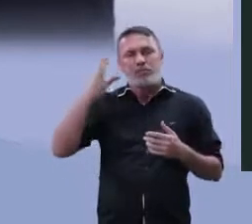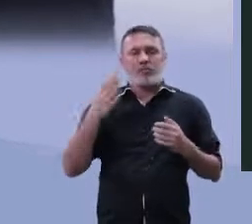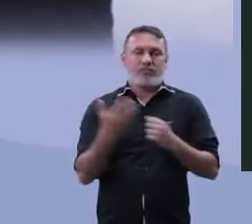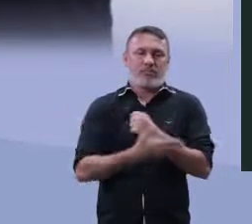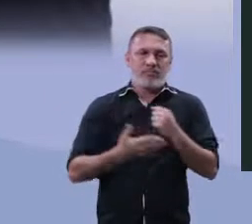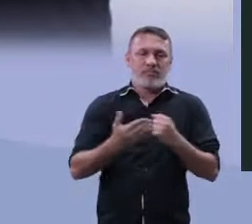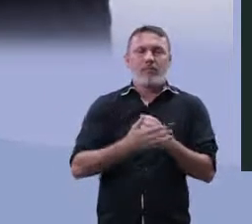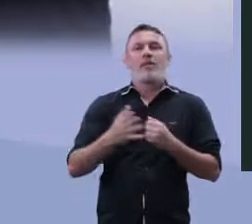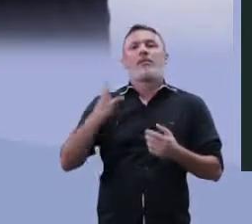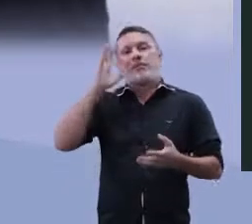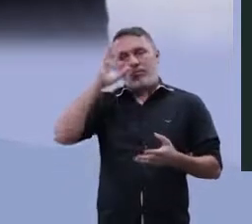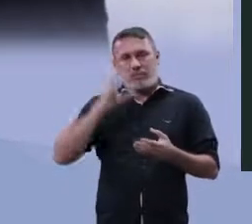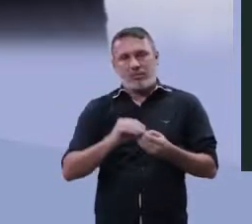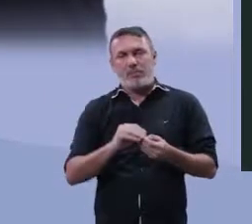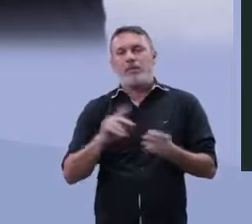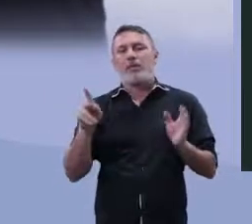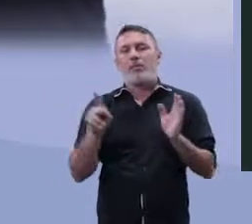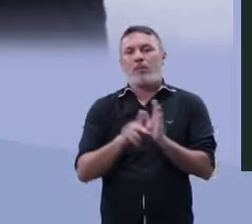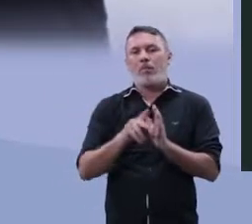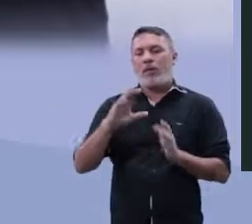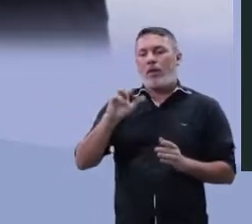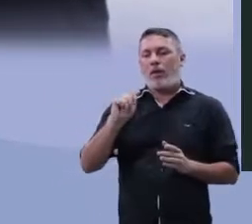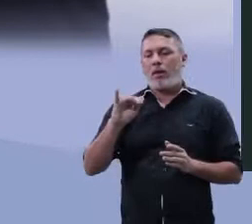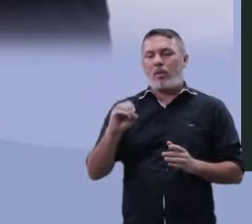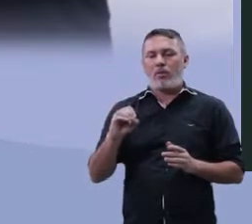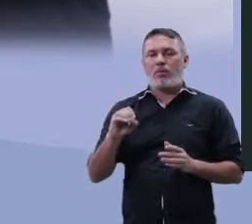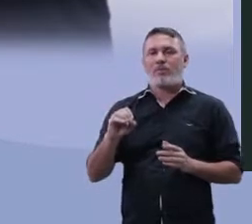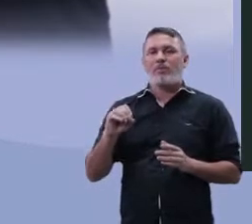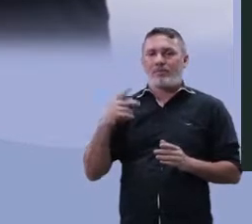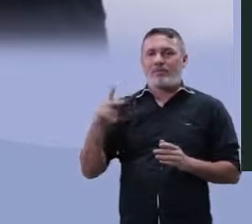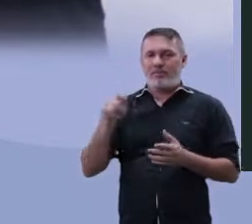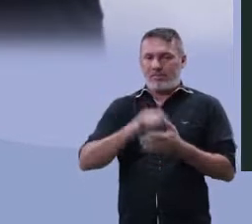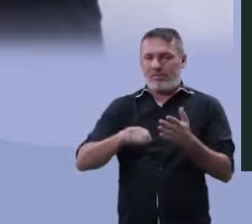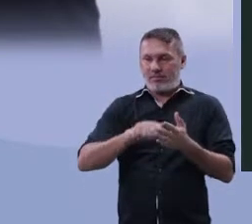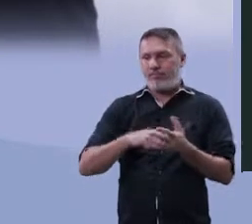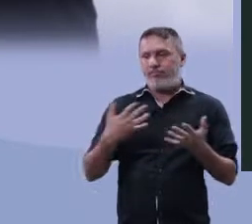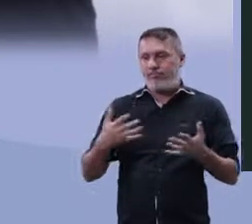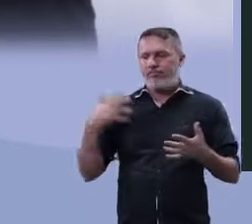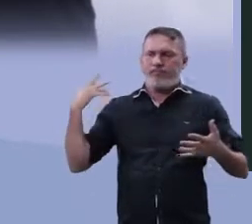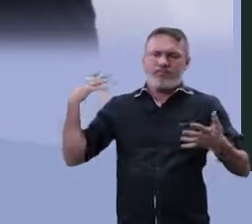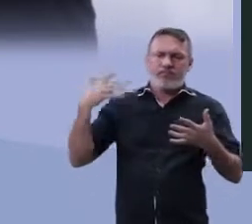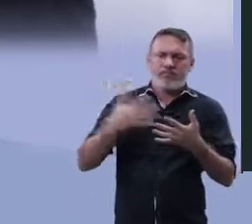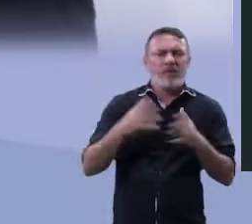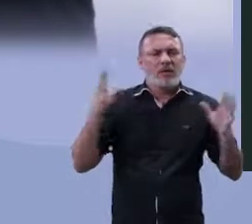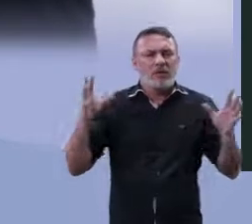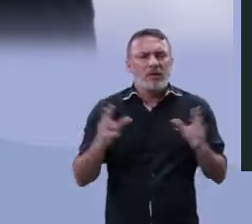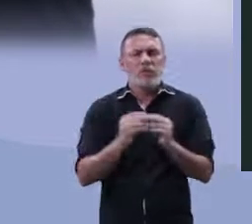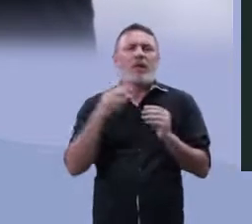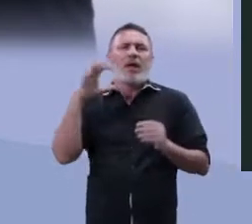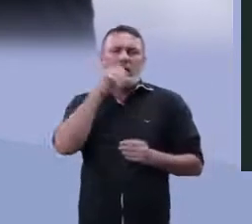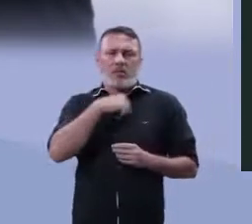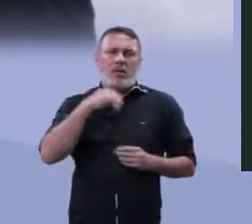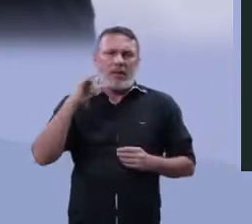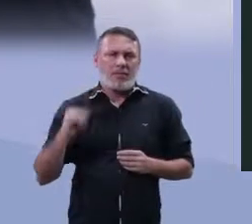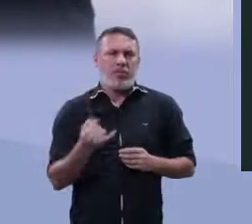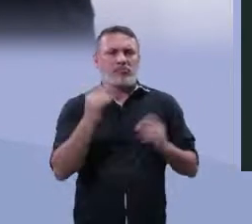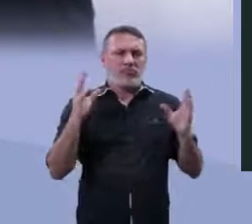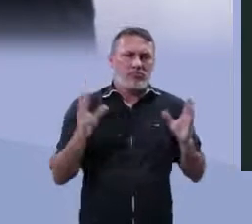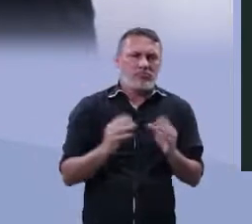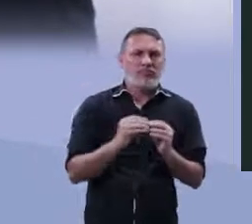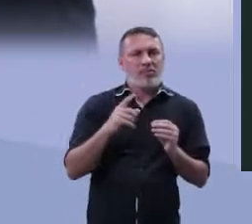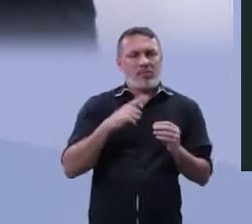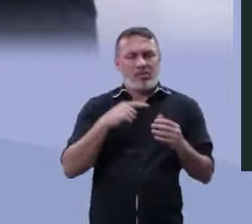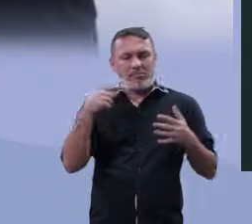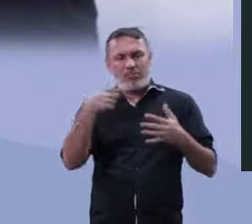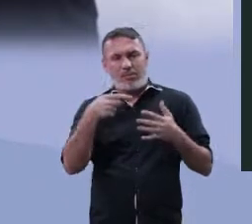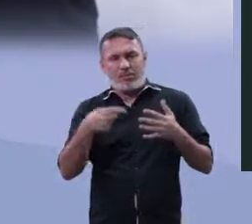fundamental na compreensão da obra do Caio Prado Júnior. Então, assim, Fazendo um resumo, né, aproveitando